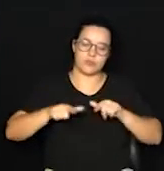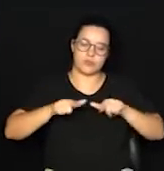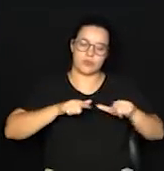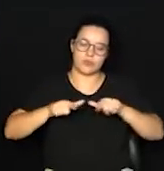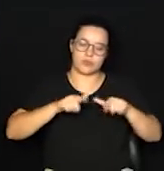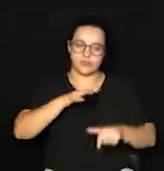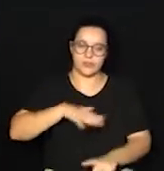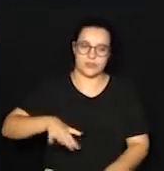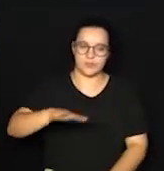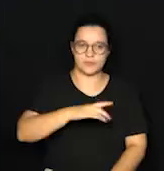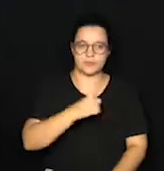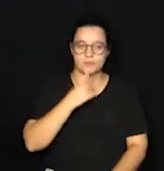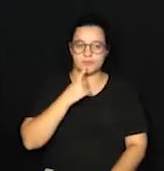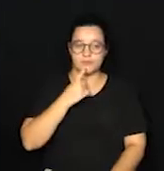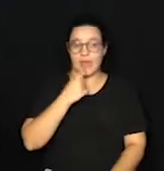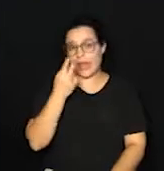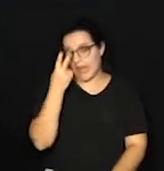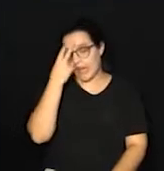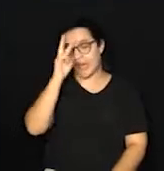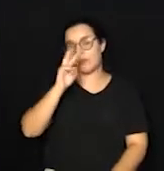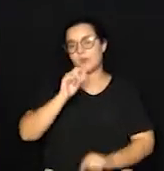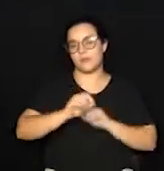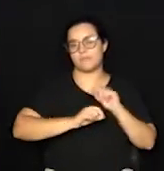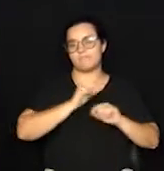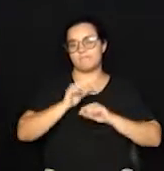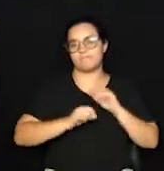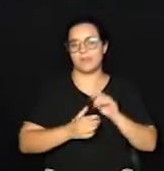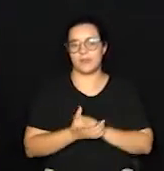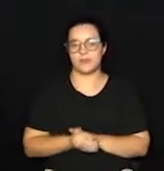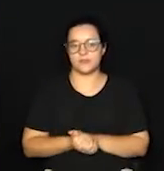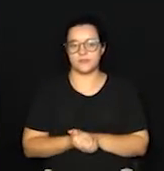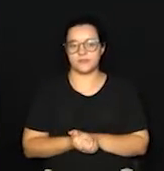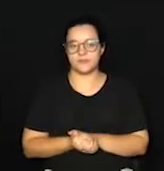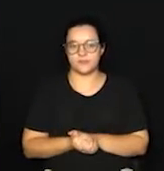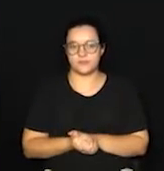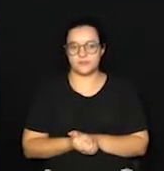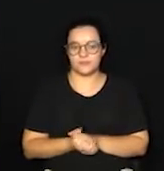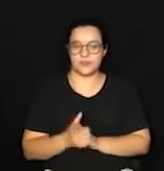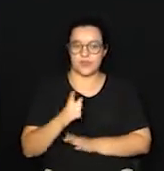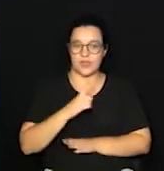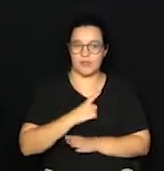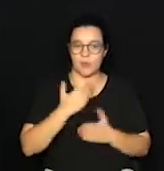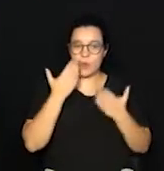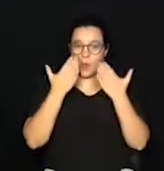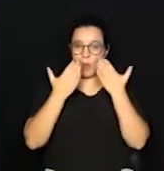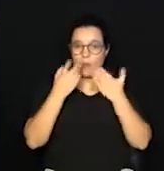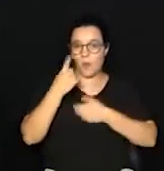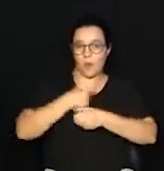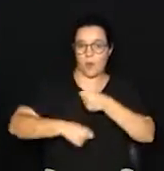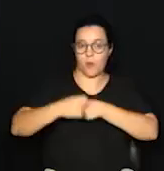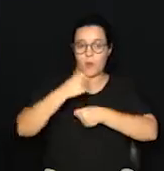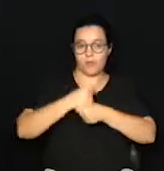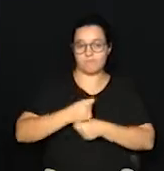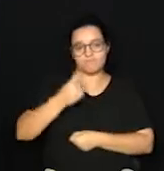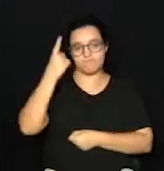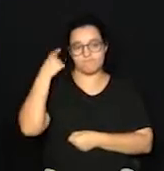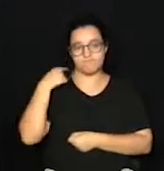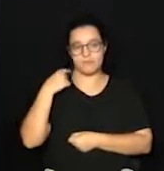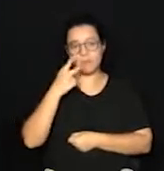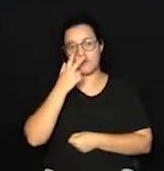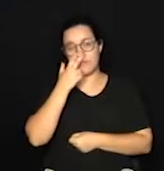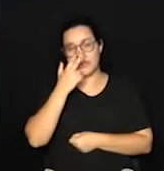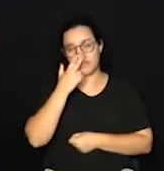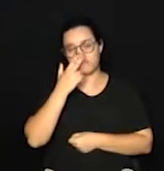na nossa região. Lembrando que a gente teve... em relação ao ano passado, uma expansão de